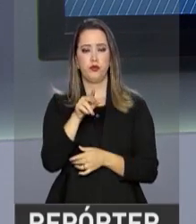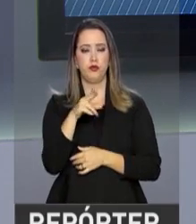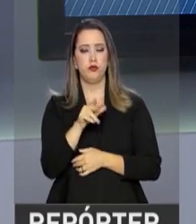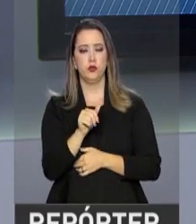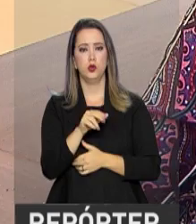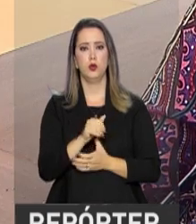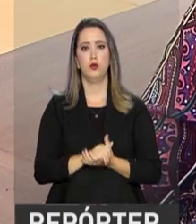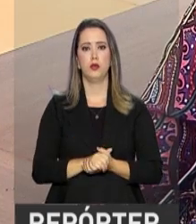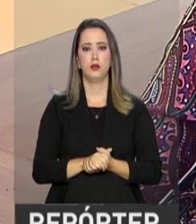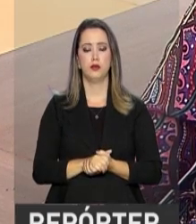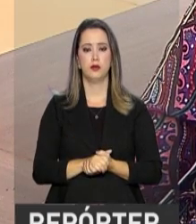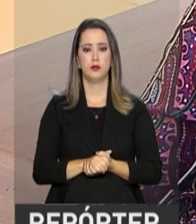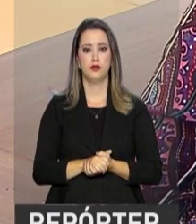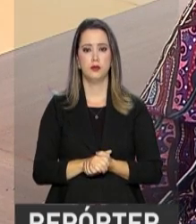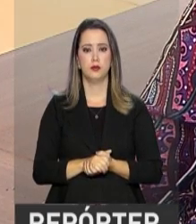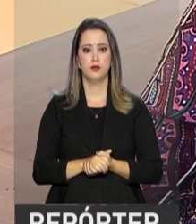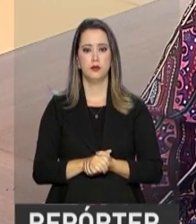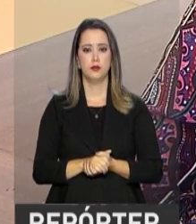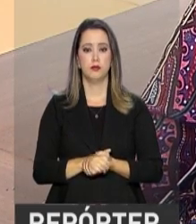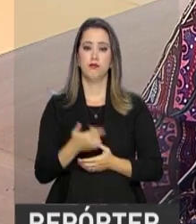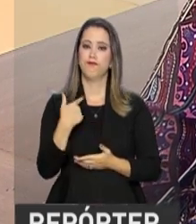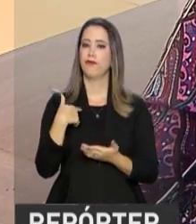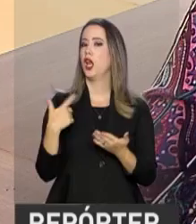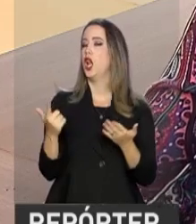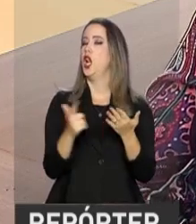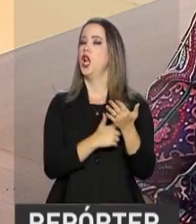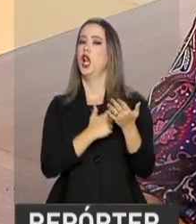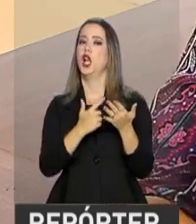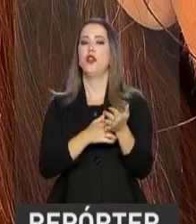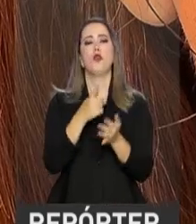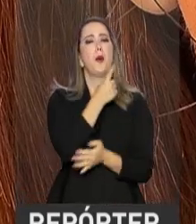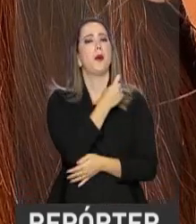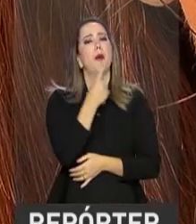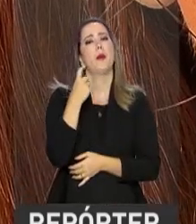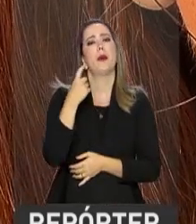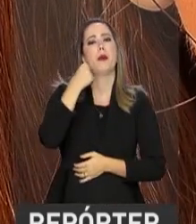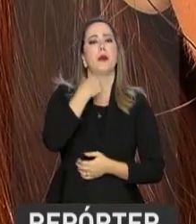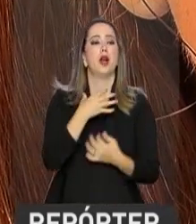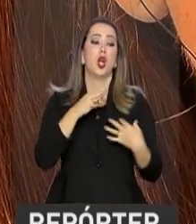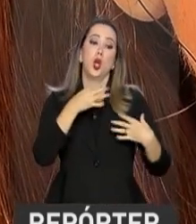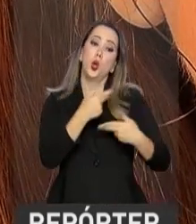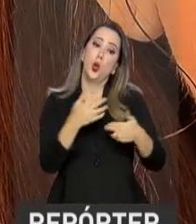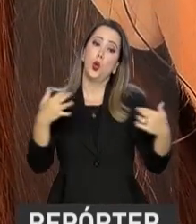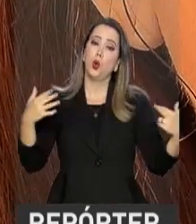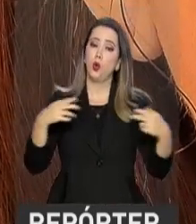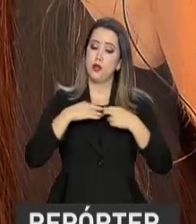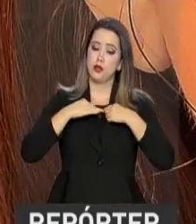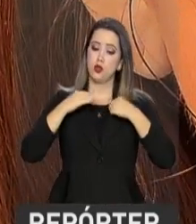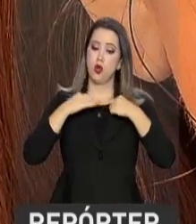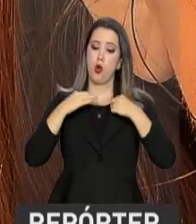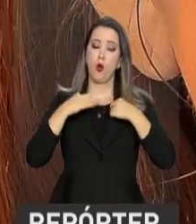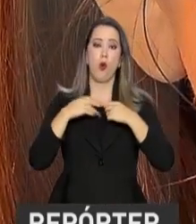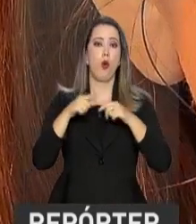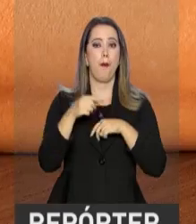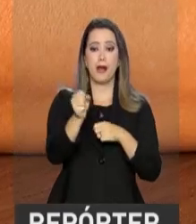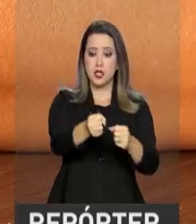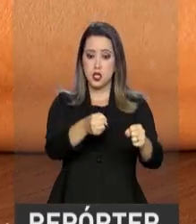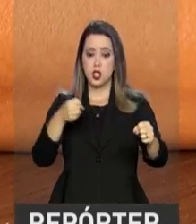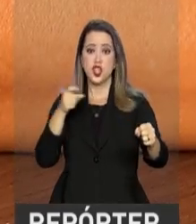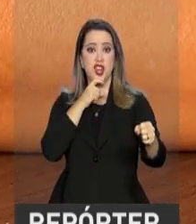karen livro perfume roupa eletroeletrônicos e até sofá geladeira